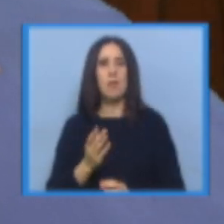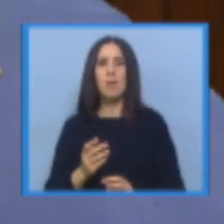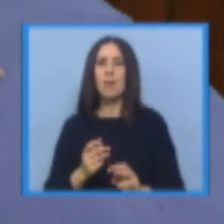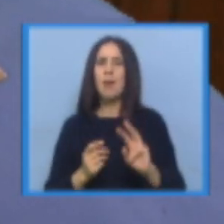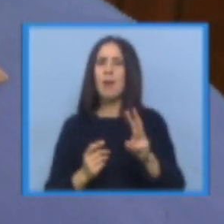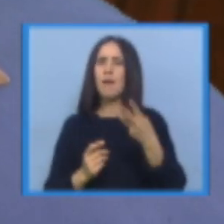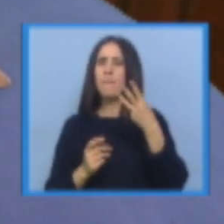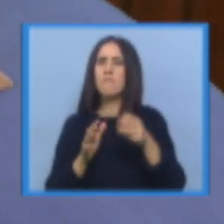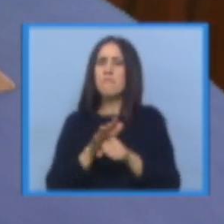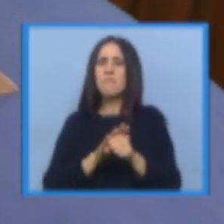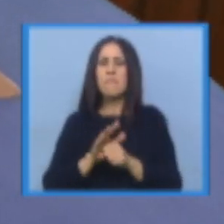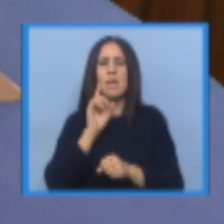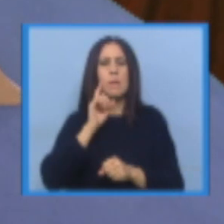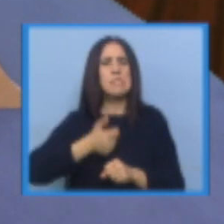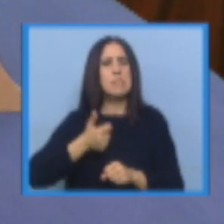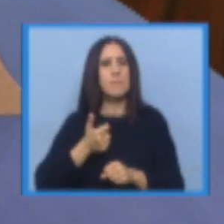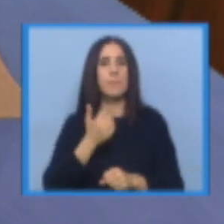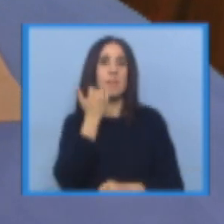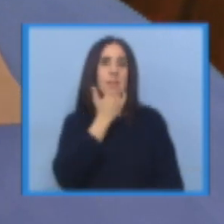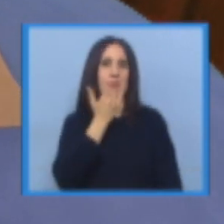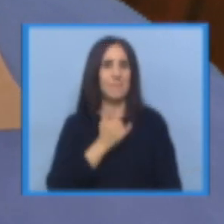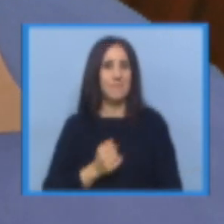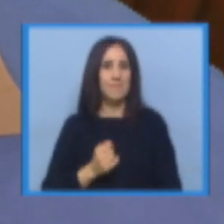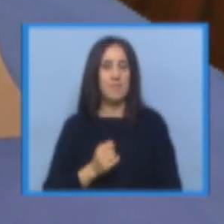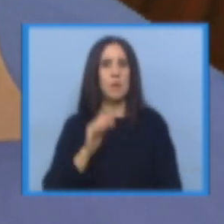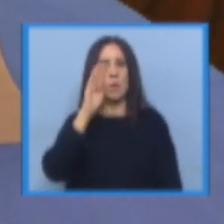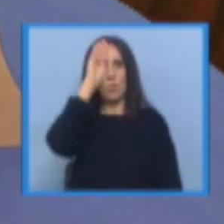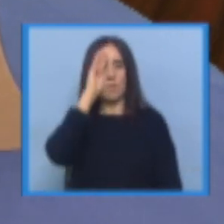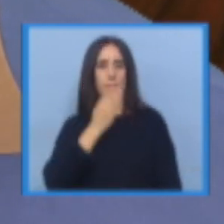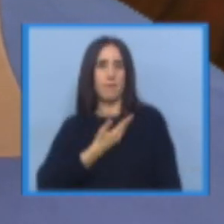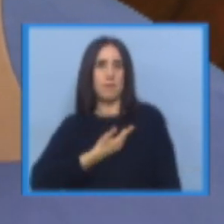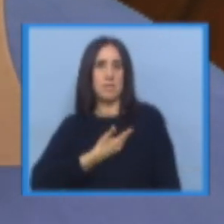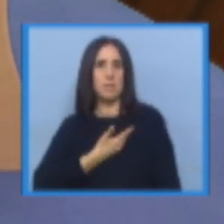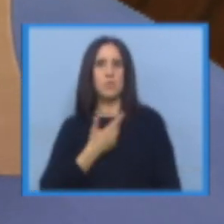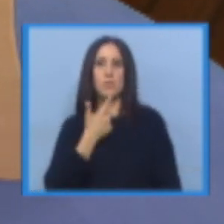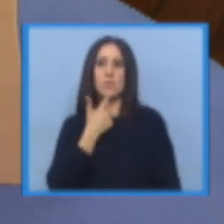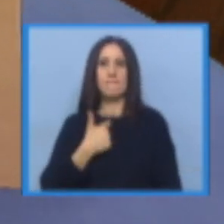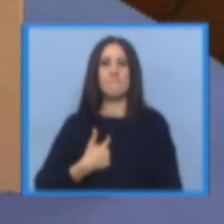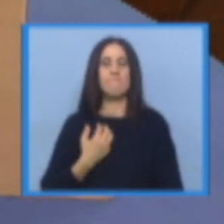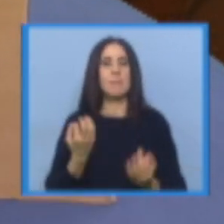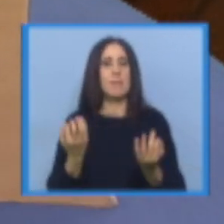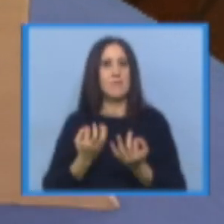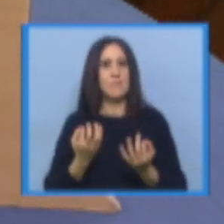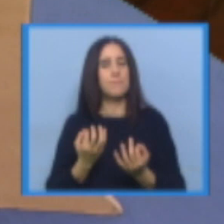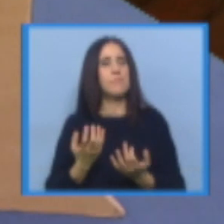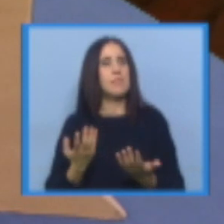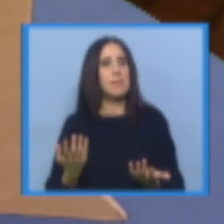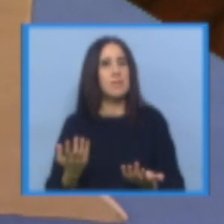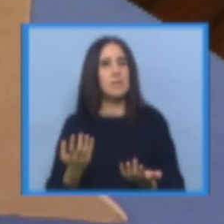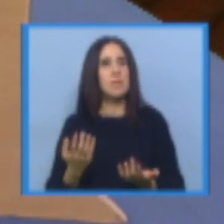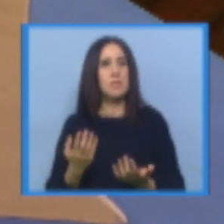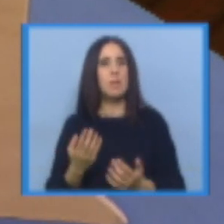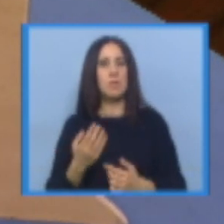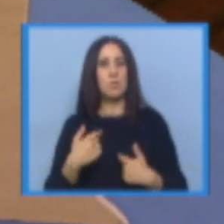3 dimensões importantíssimas. A da alegria. Portanto, o Papa Francisco vem-nos de facto reafirmar que